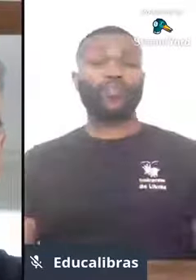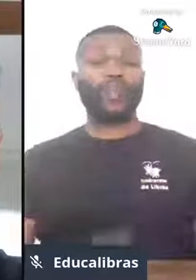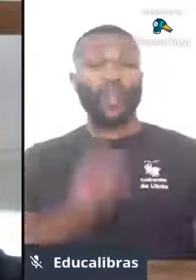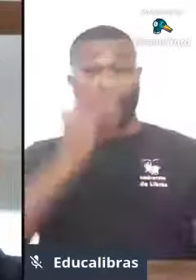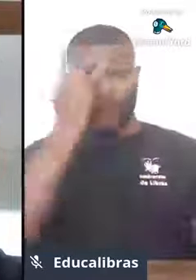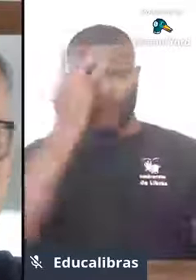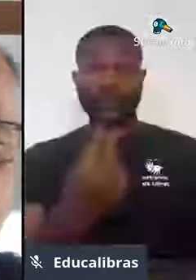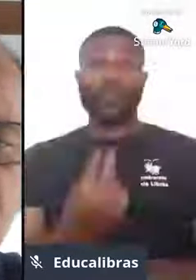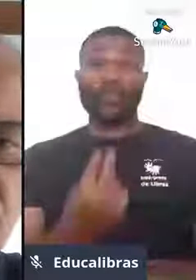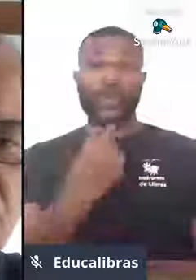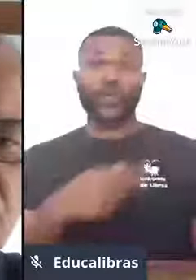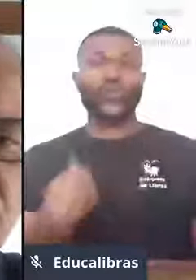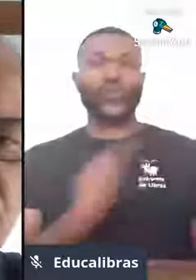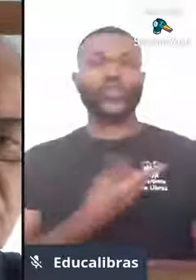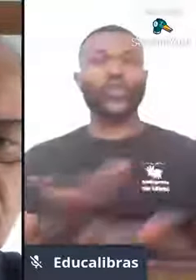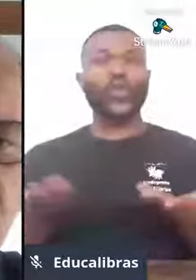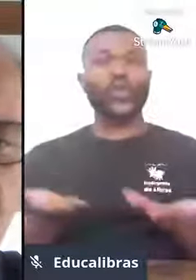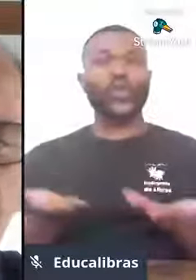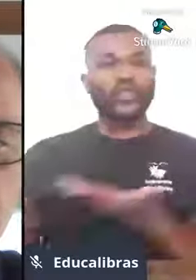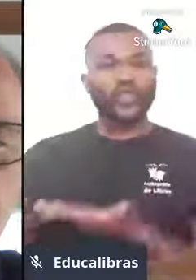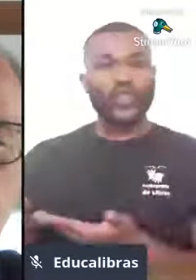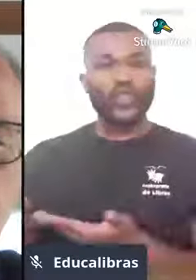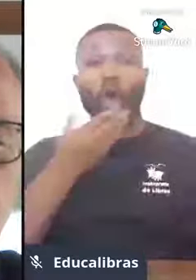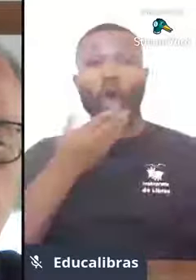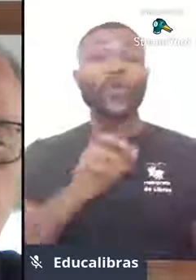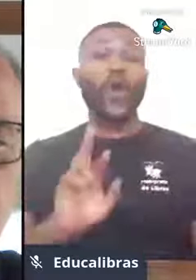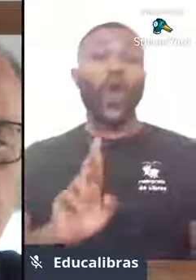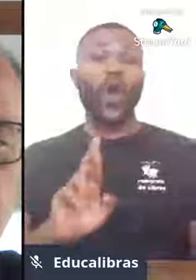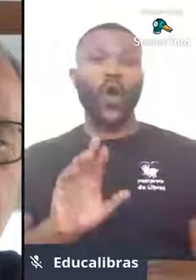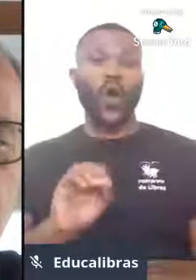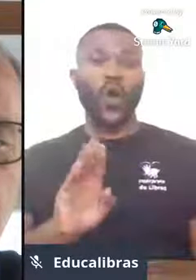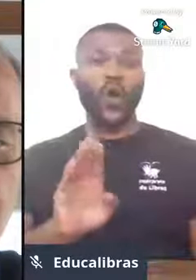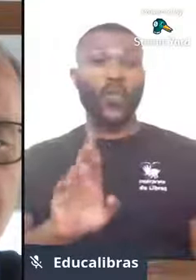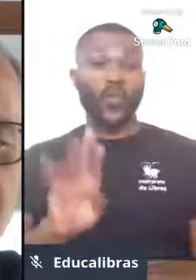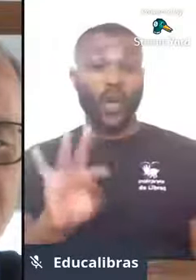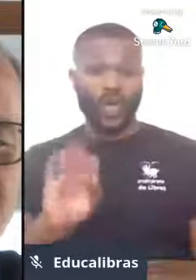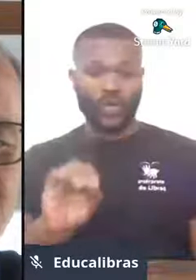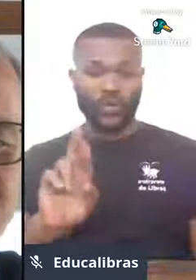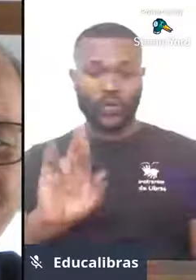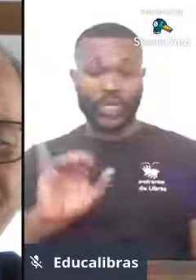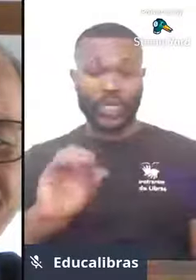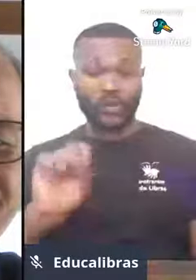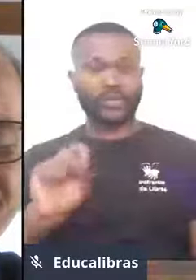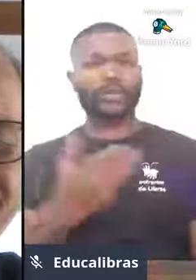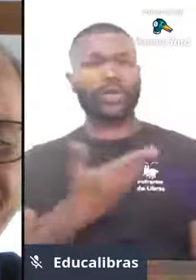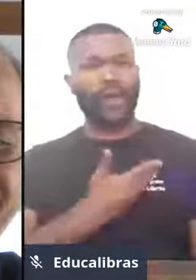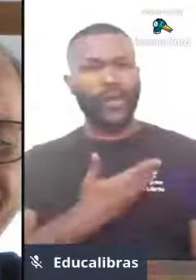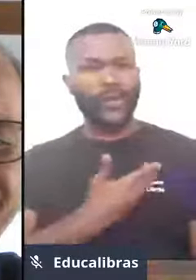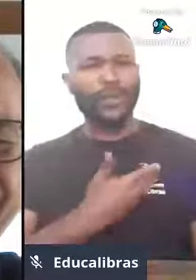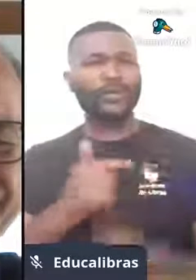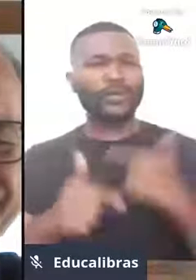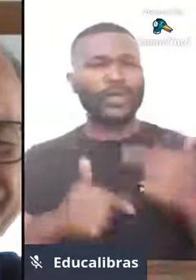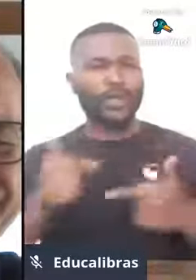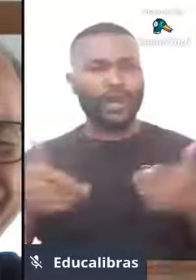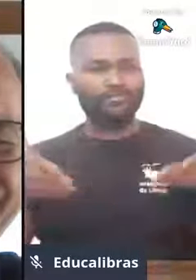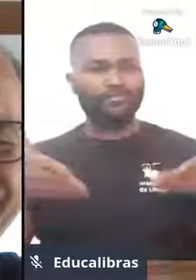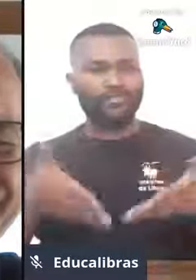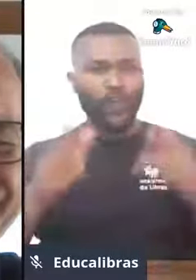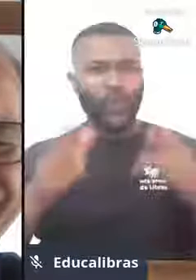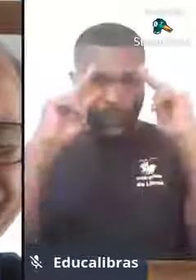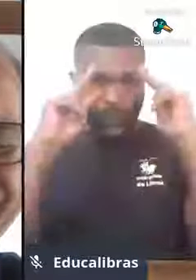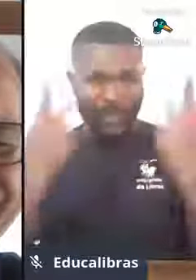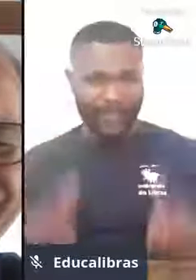está aqui com o Roberto Rios, um grande amigo, grande humanitário, como diriam,